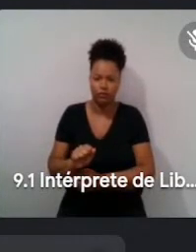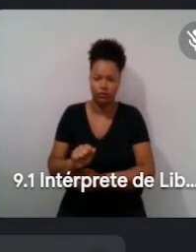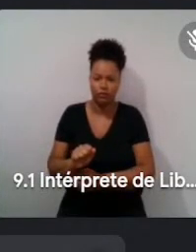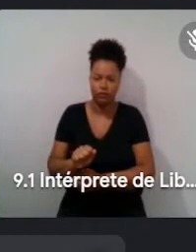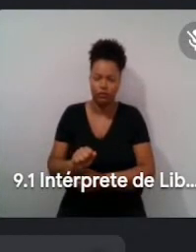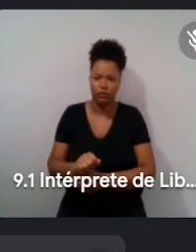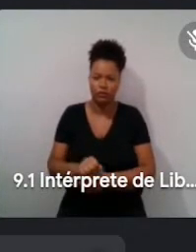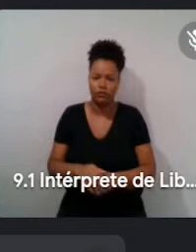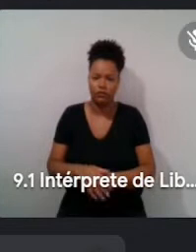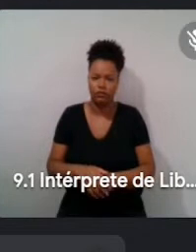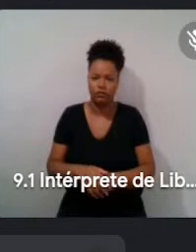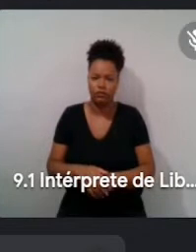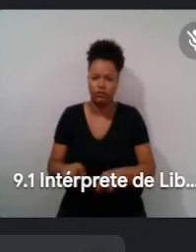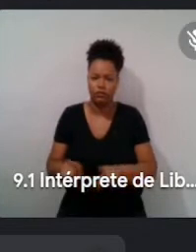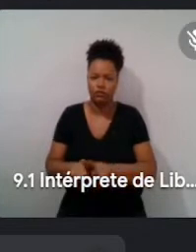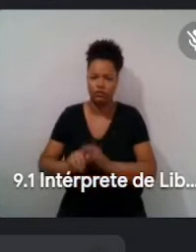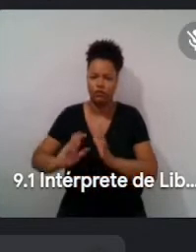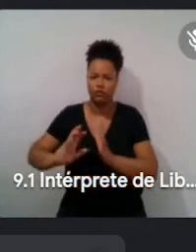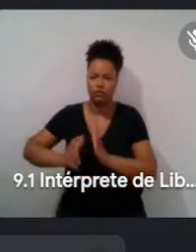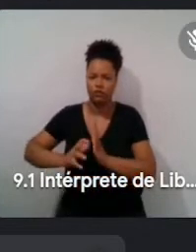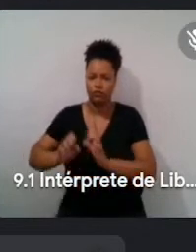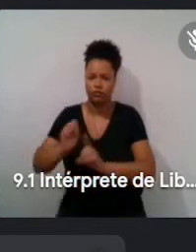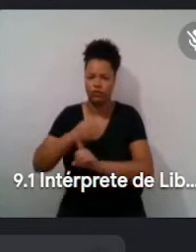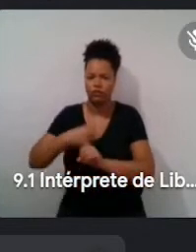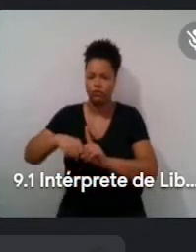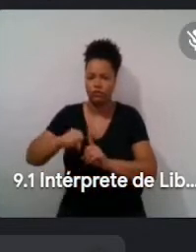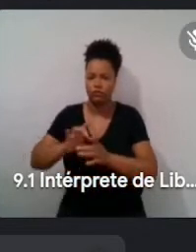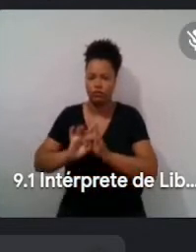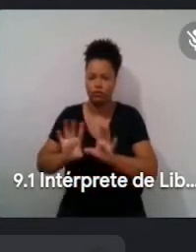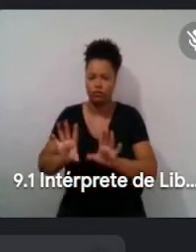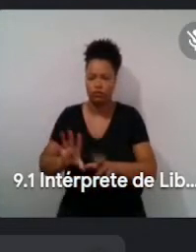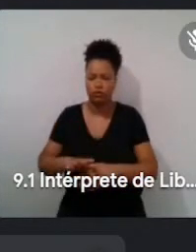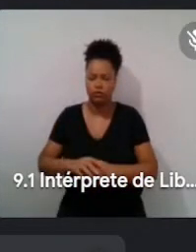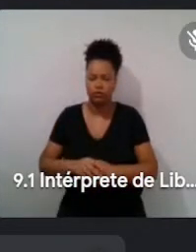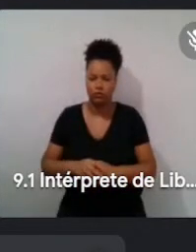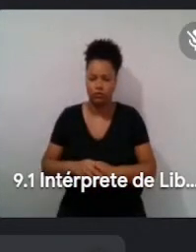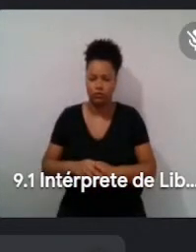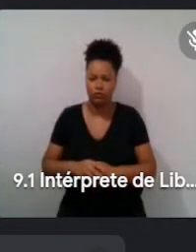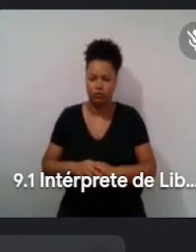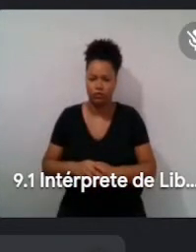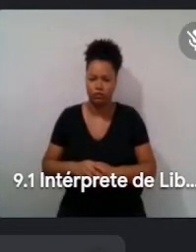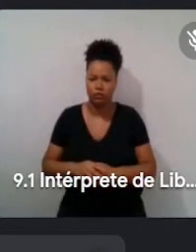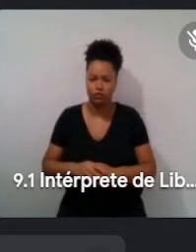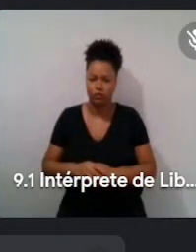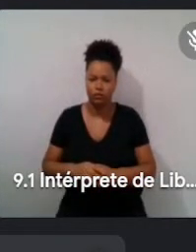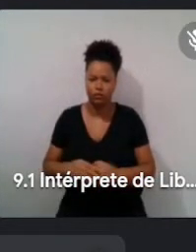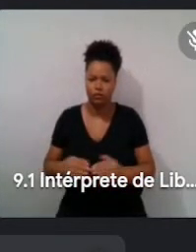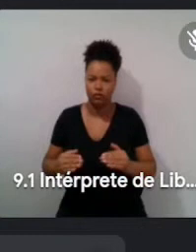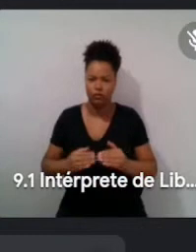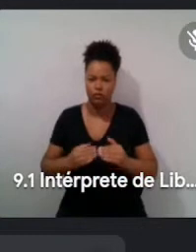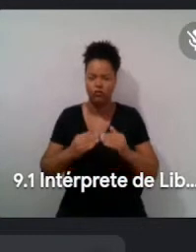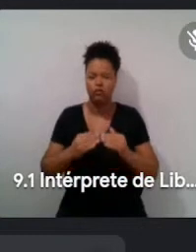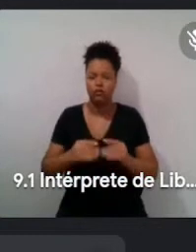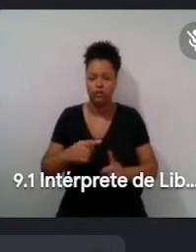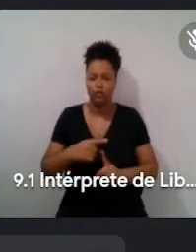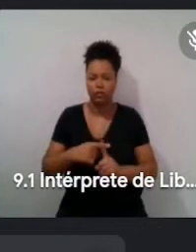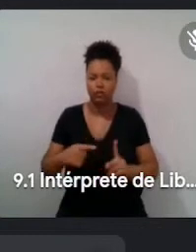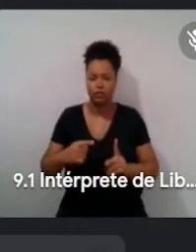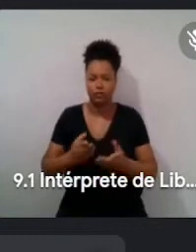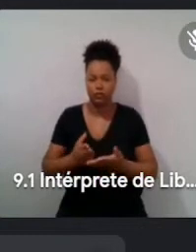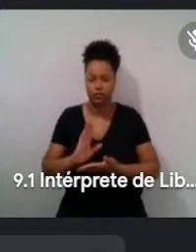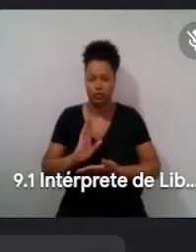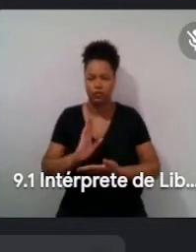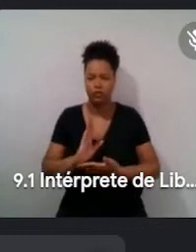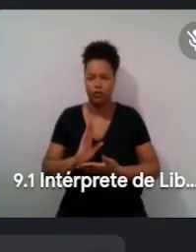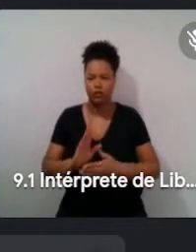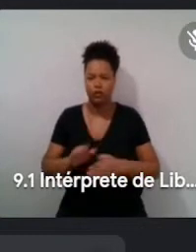e Partido Social Liberal. Recurso conhecido e parcialmente provido por